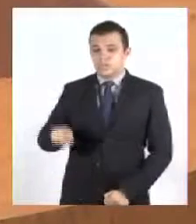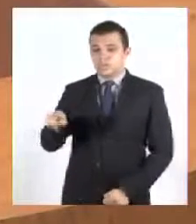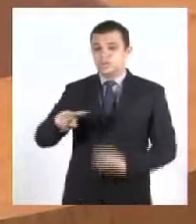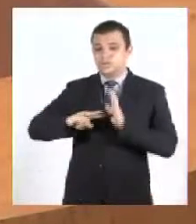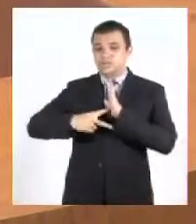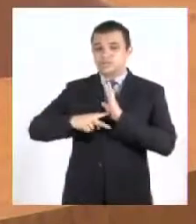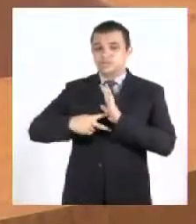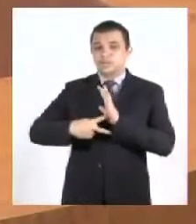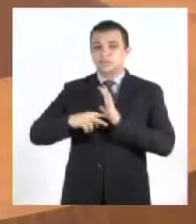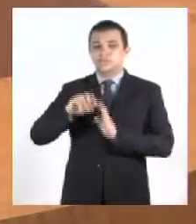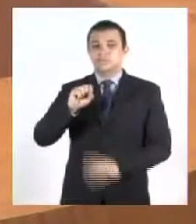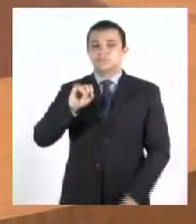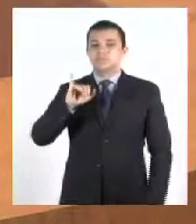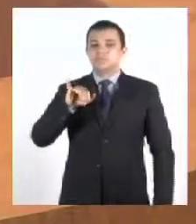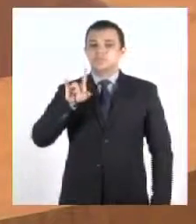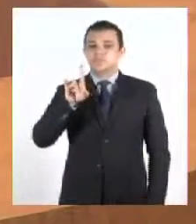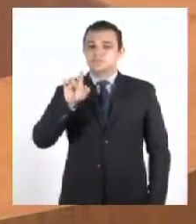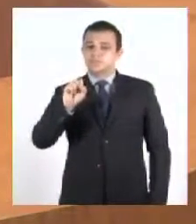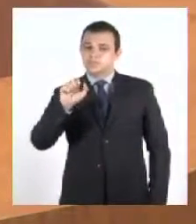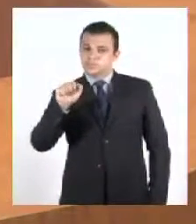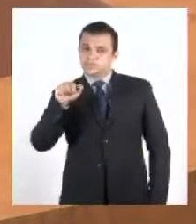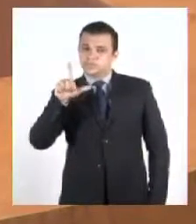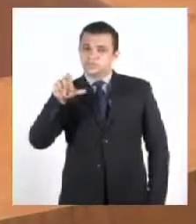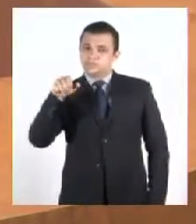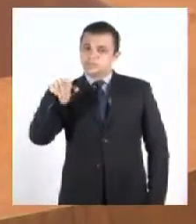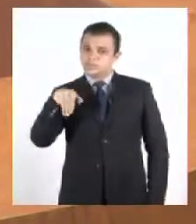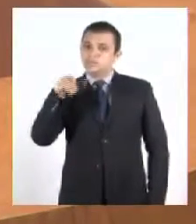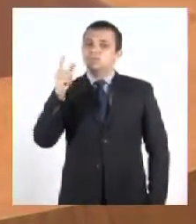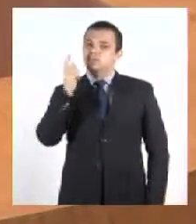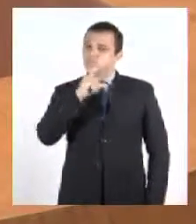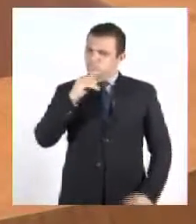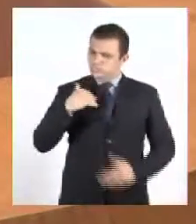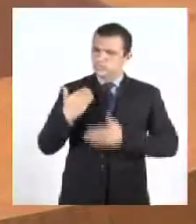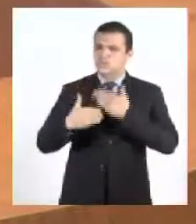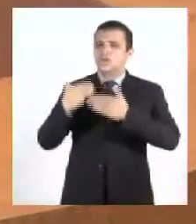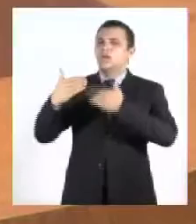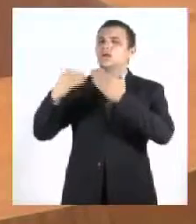Salem, que já conseguiu um grande avanço